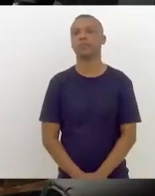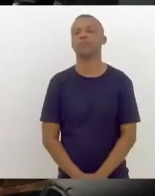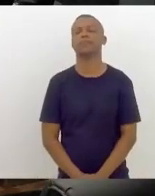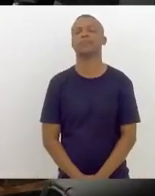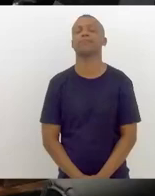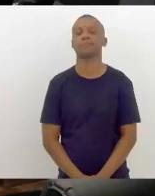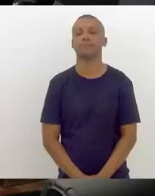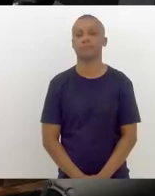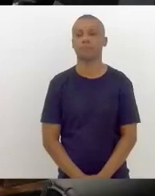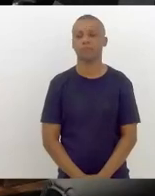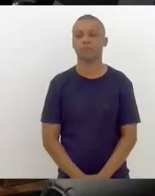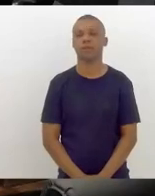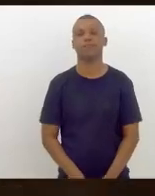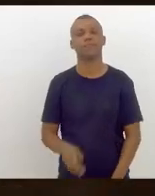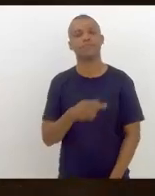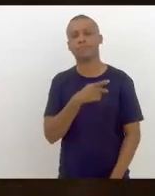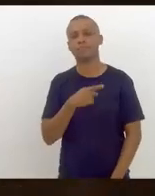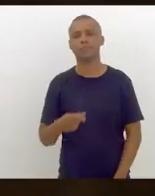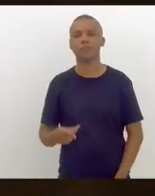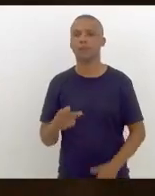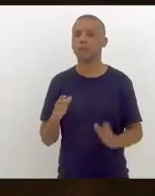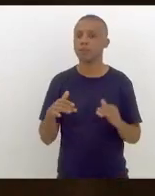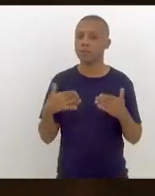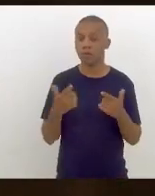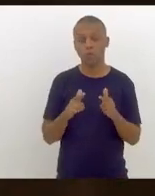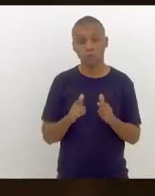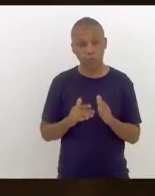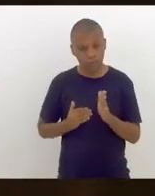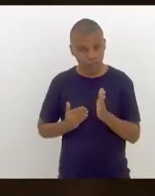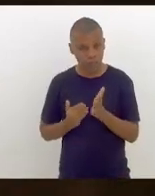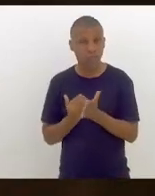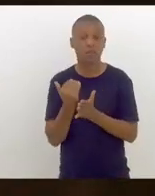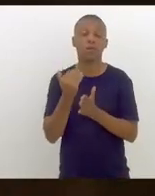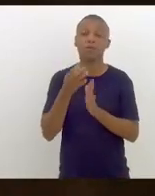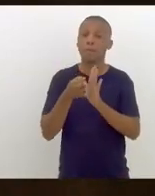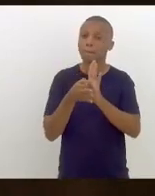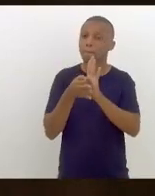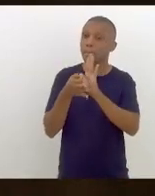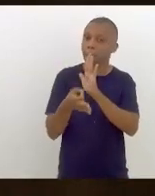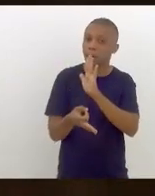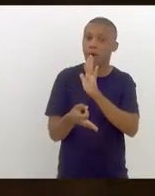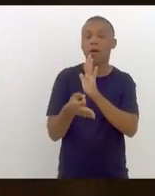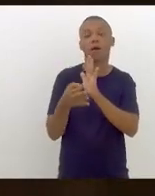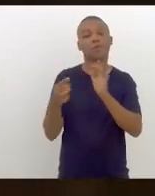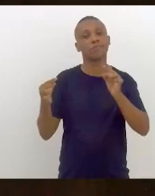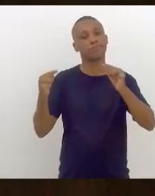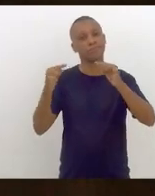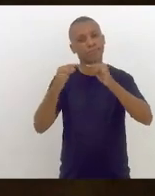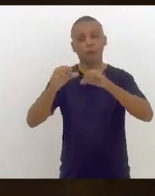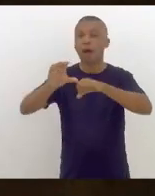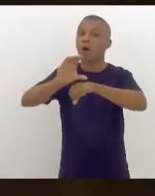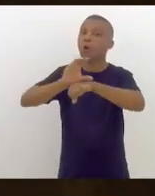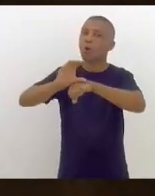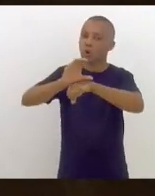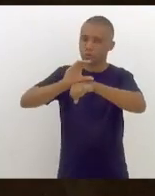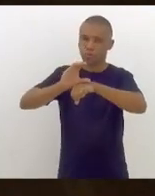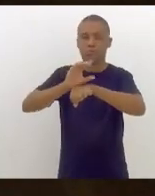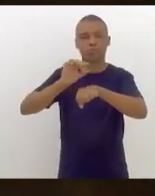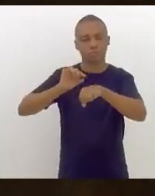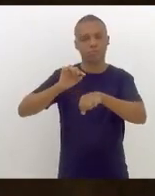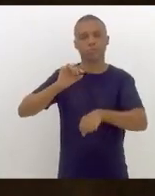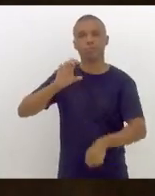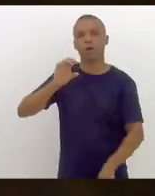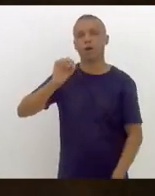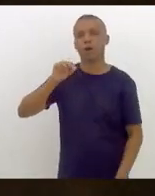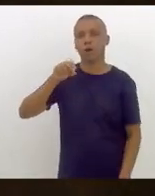o senhor presidente o parecer Inicial era constitucionalidade com